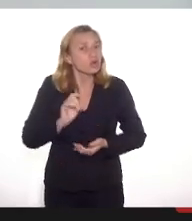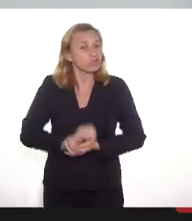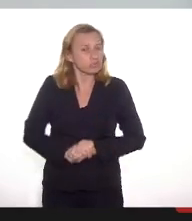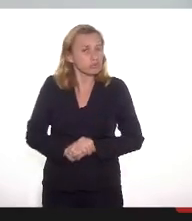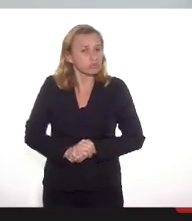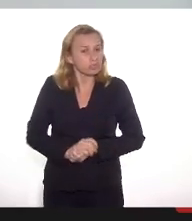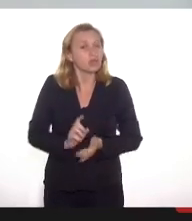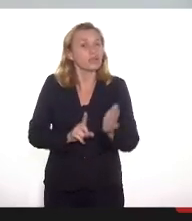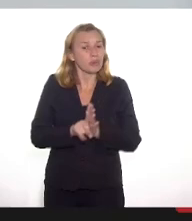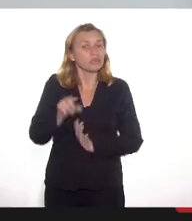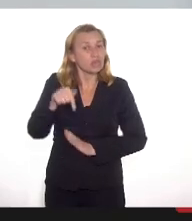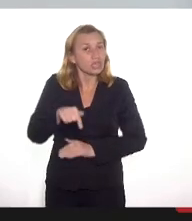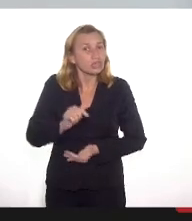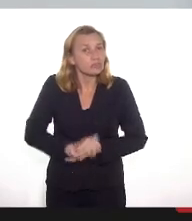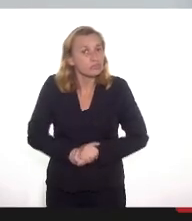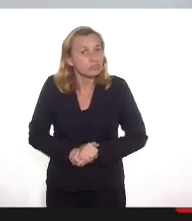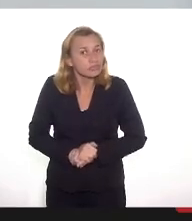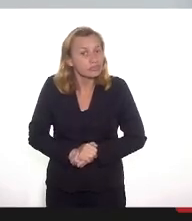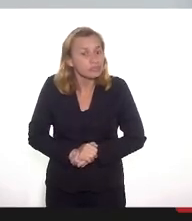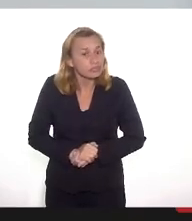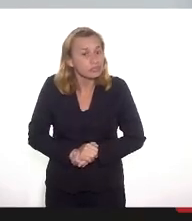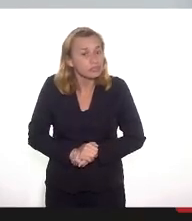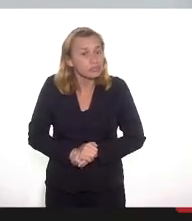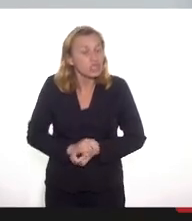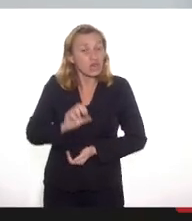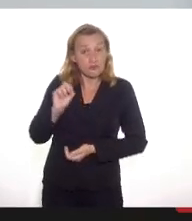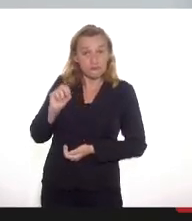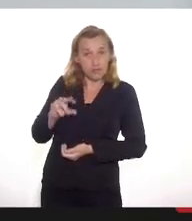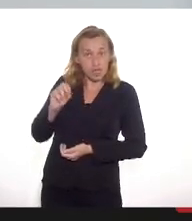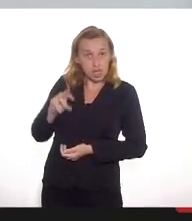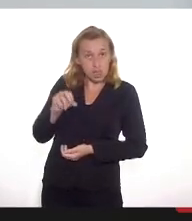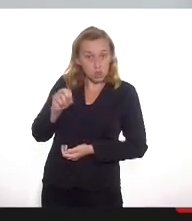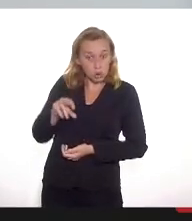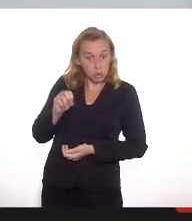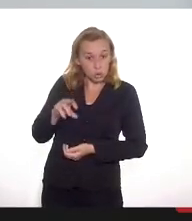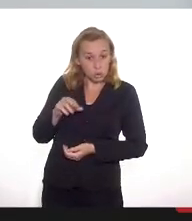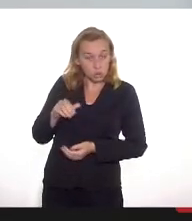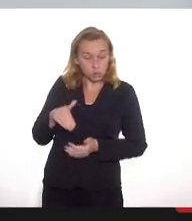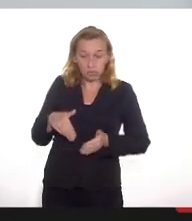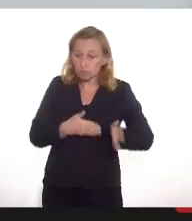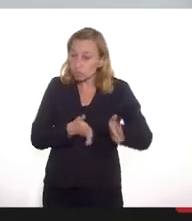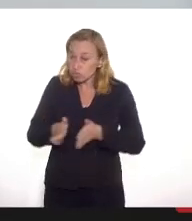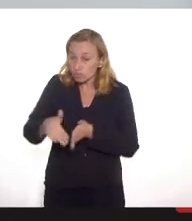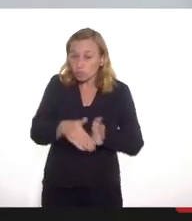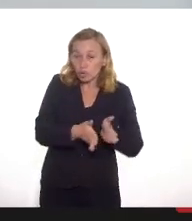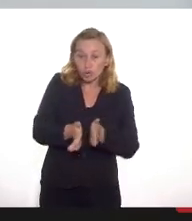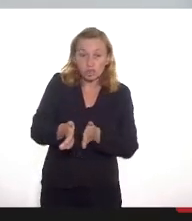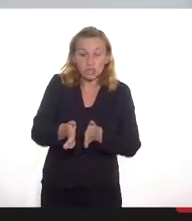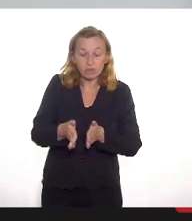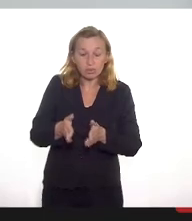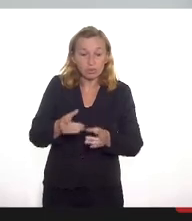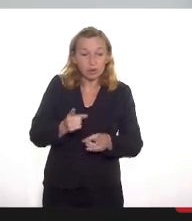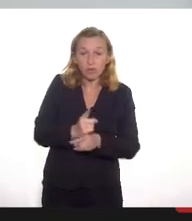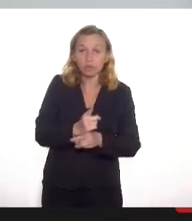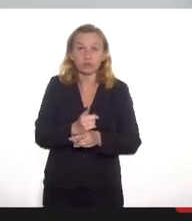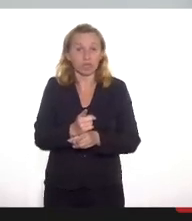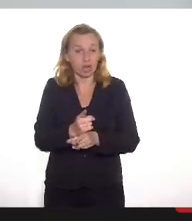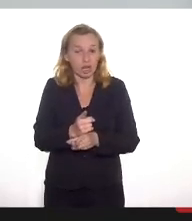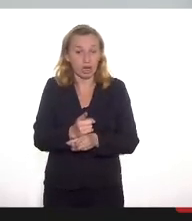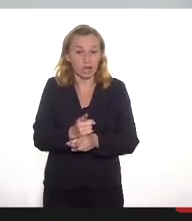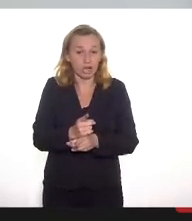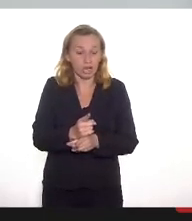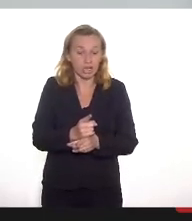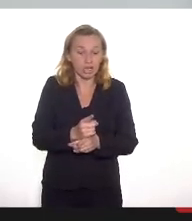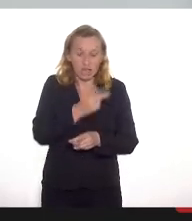das perguntas que foram feitas aqui essa o vírus Ele vai arranjando Camille nesses caminhos que ele vai arranjado